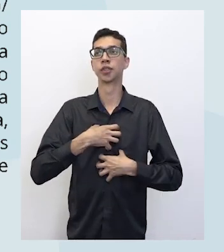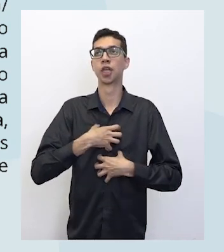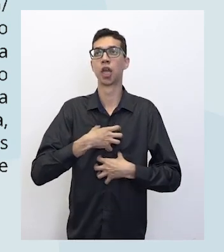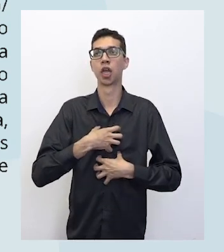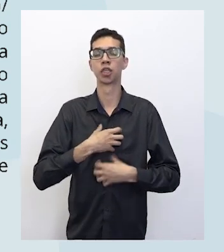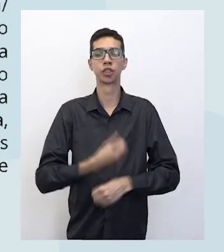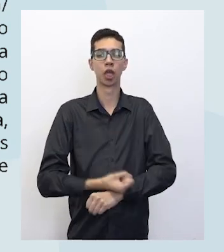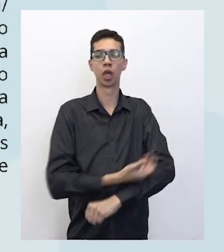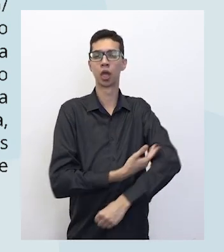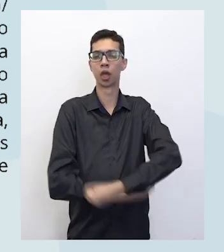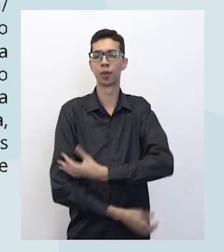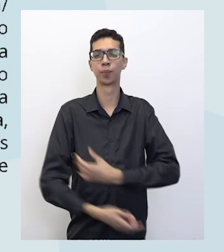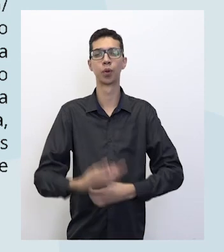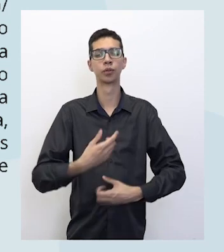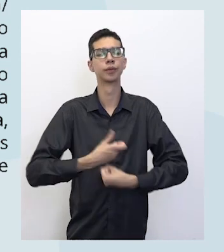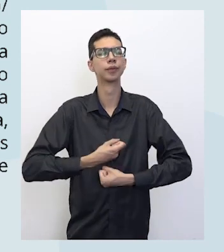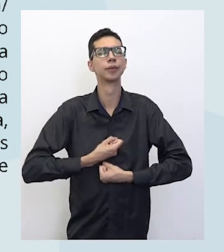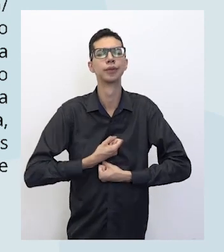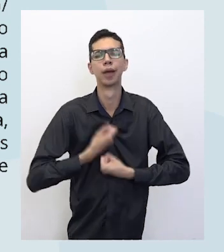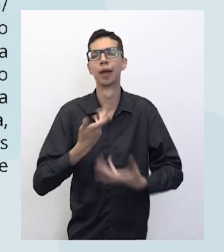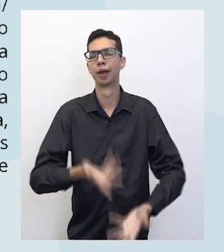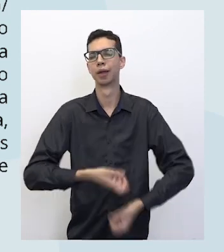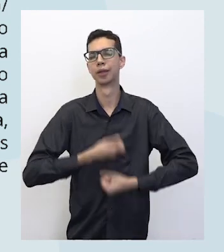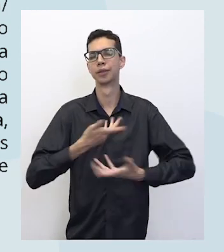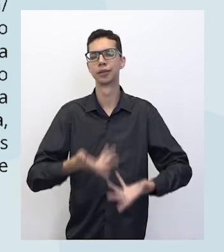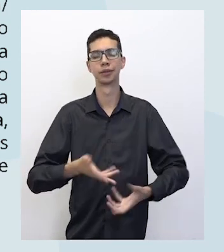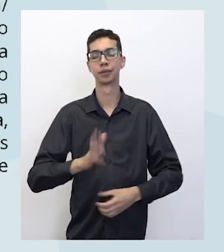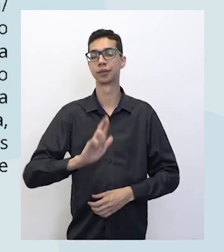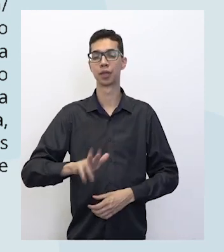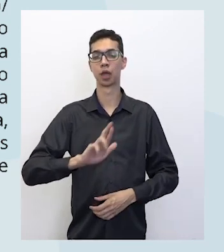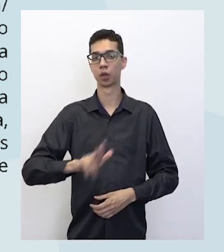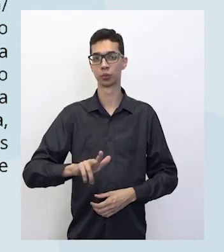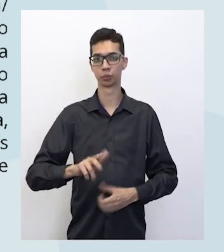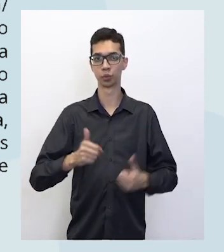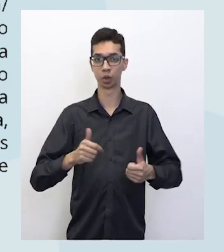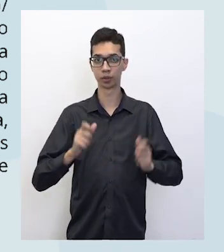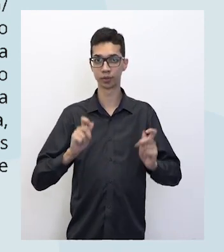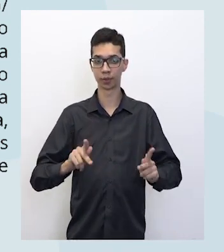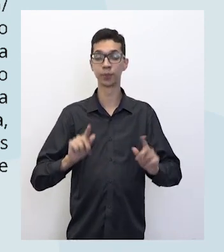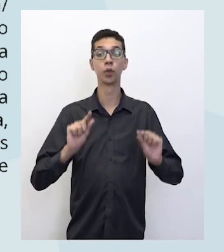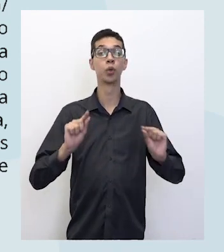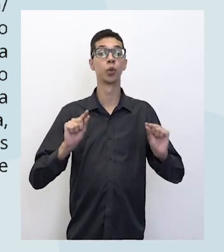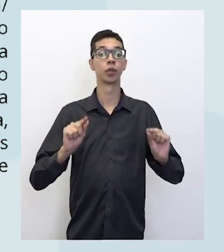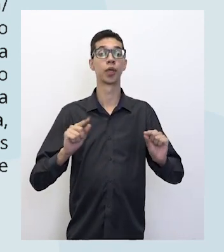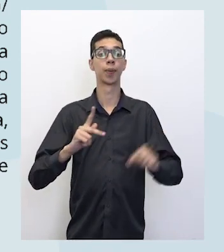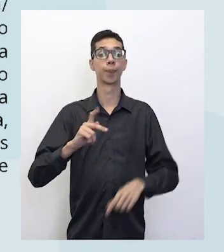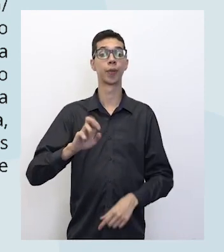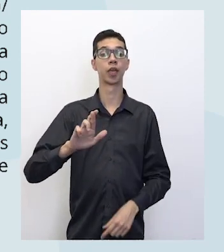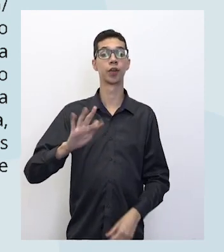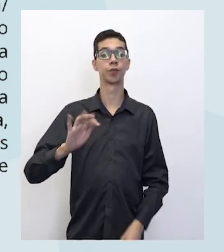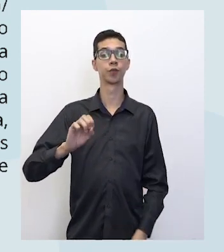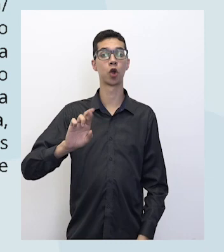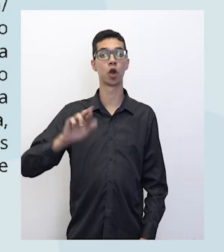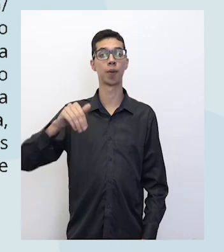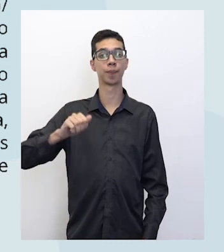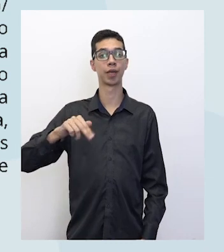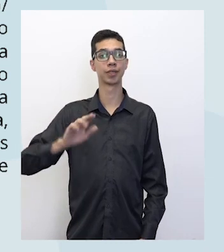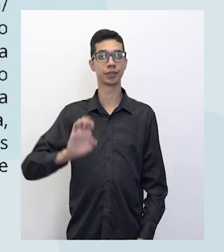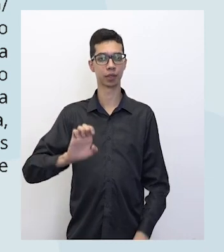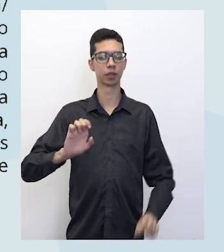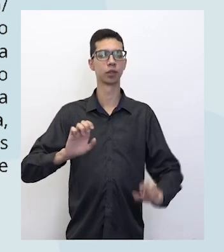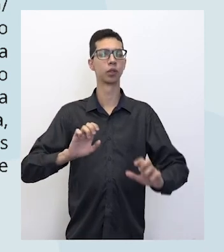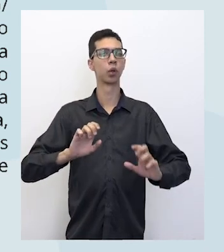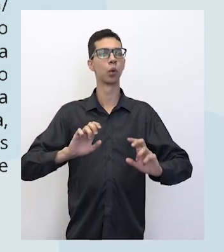minhas emoções, né? Não, não é nada disso, tá? A ideia da performance é justamente o contrário. É conduzir você